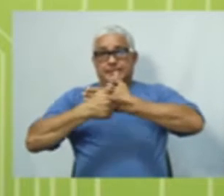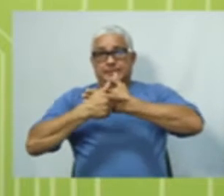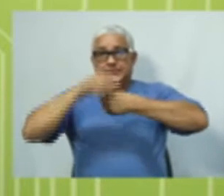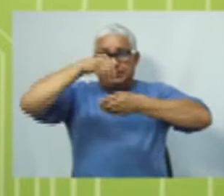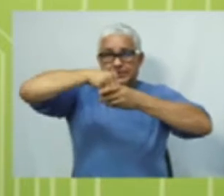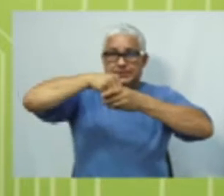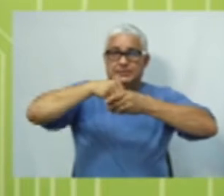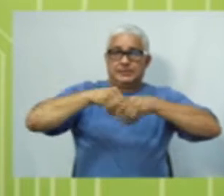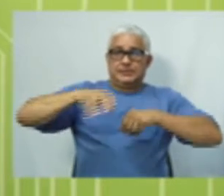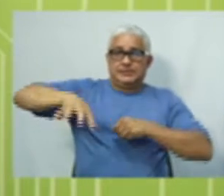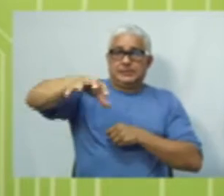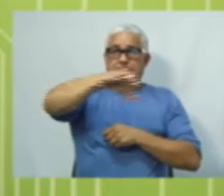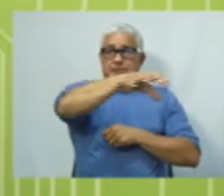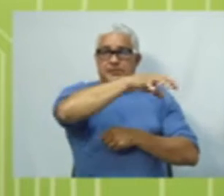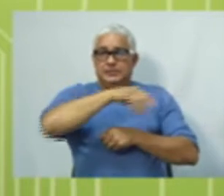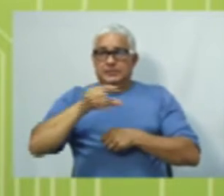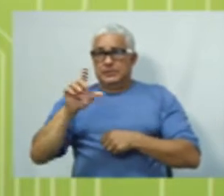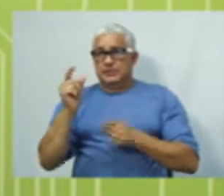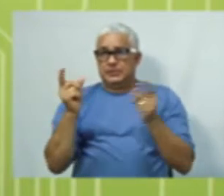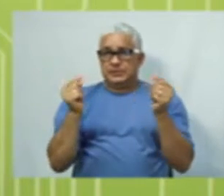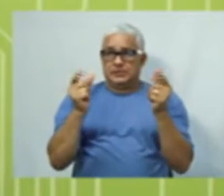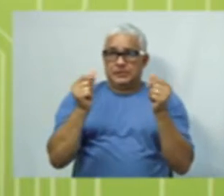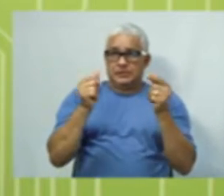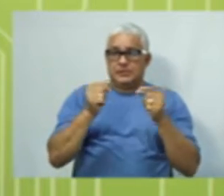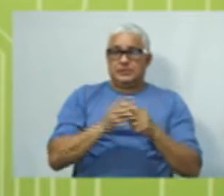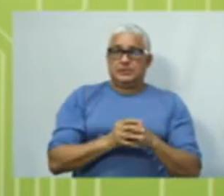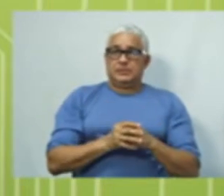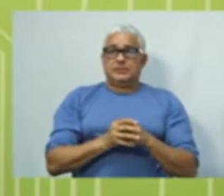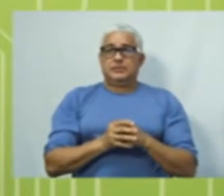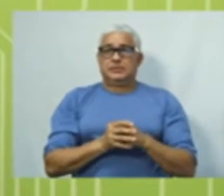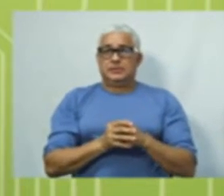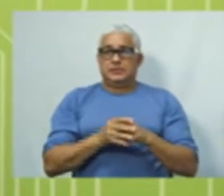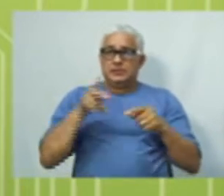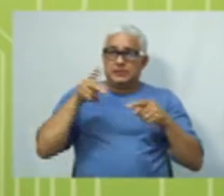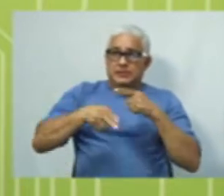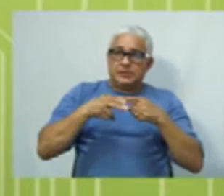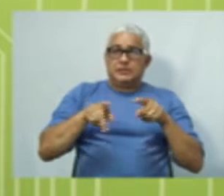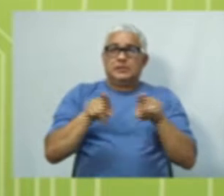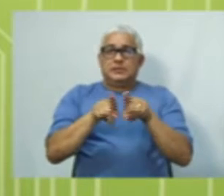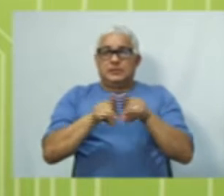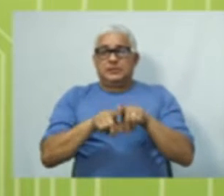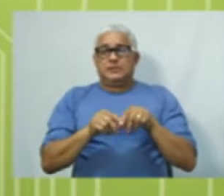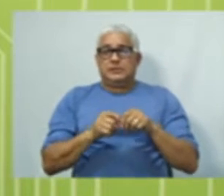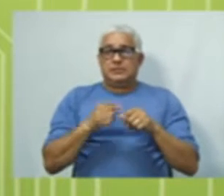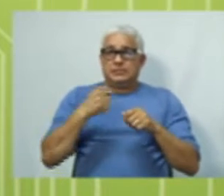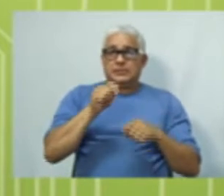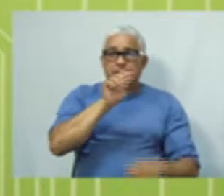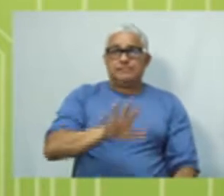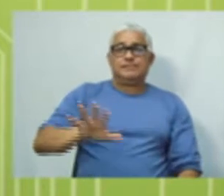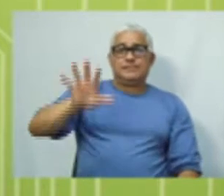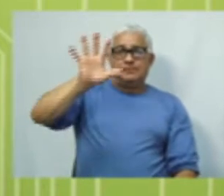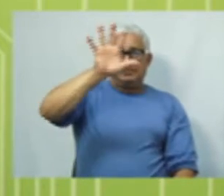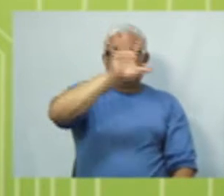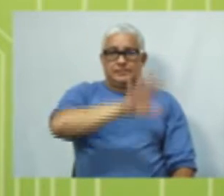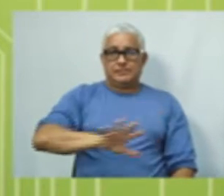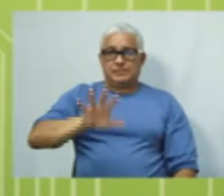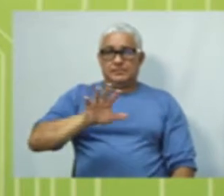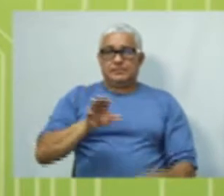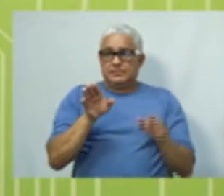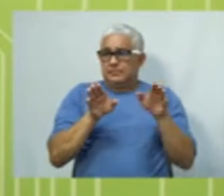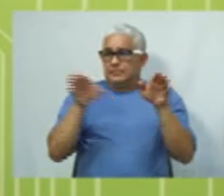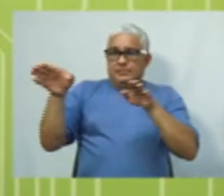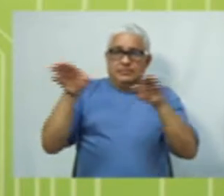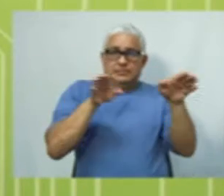do setor de finanças da tesouraria. Ele tem que nortear os rumos